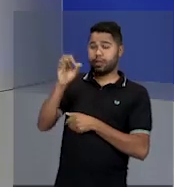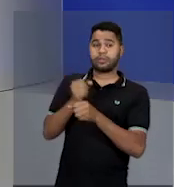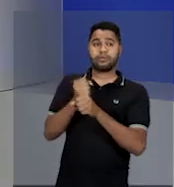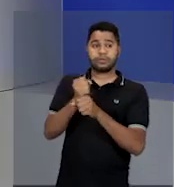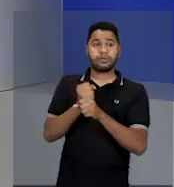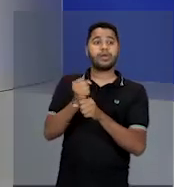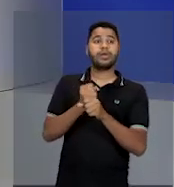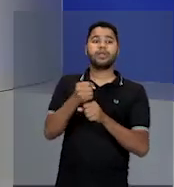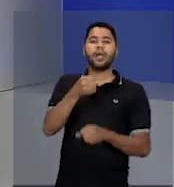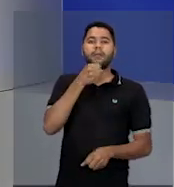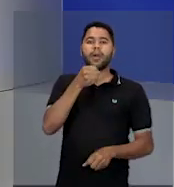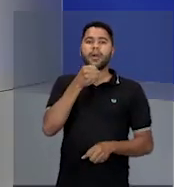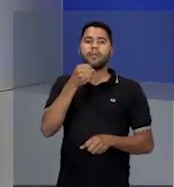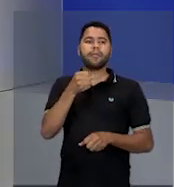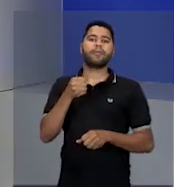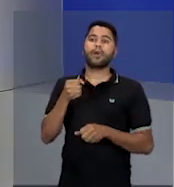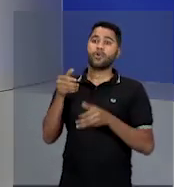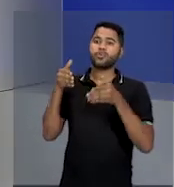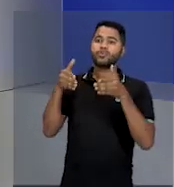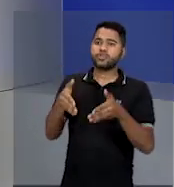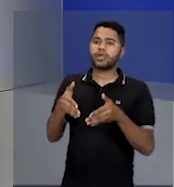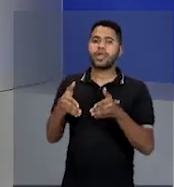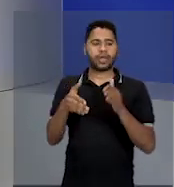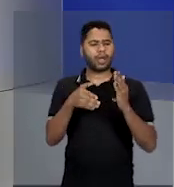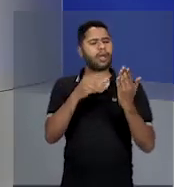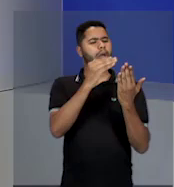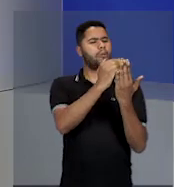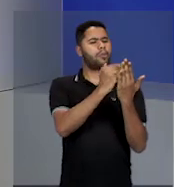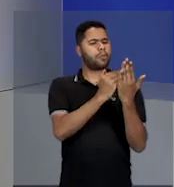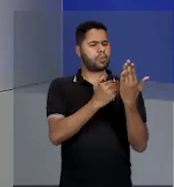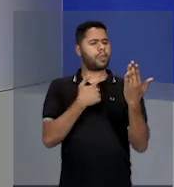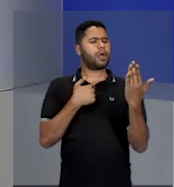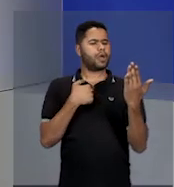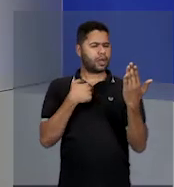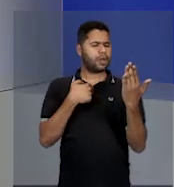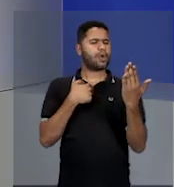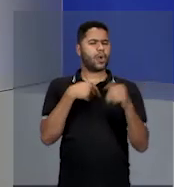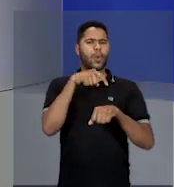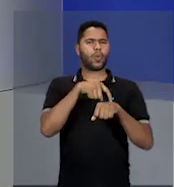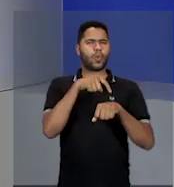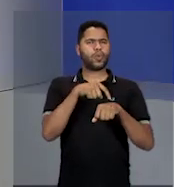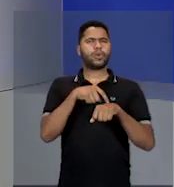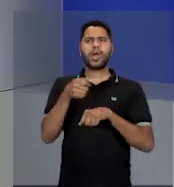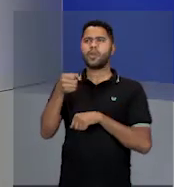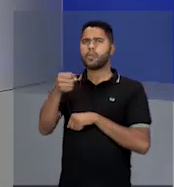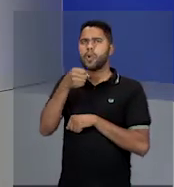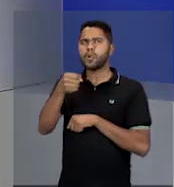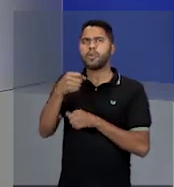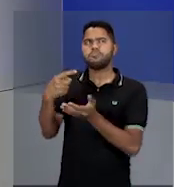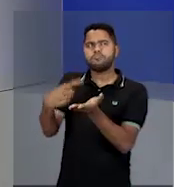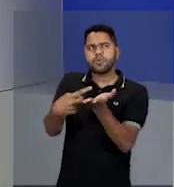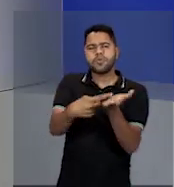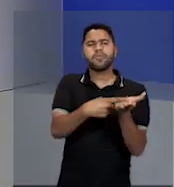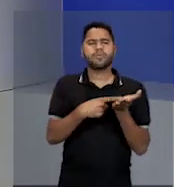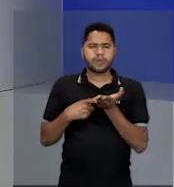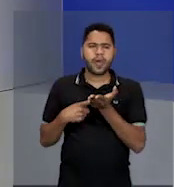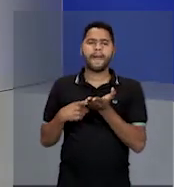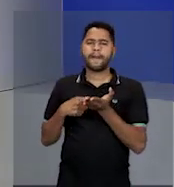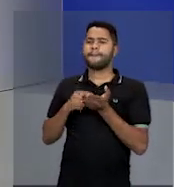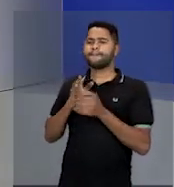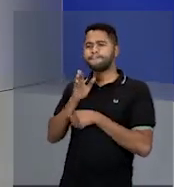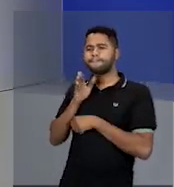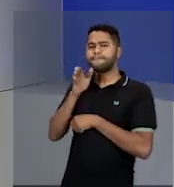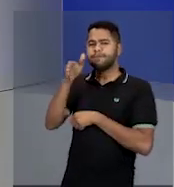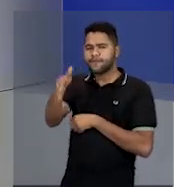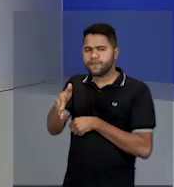ele chega e consegue, pega a pauta lá na redação, já tem lá os horários com as entrevistas marcadinhas, vai executar essa